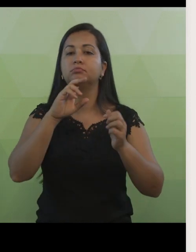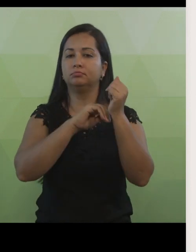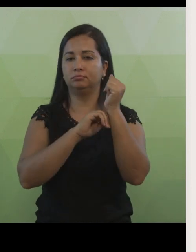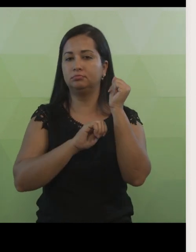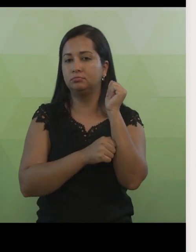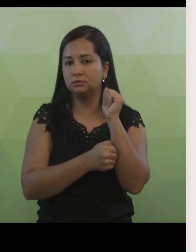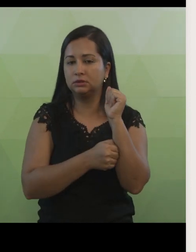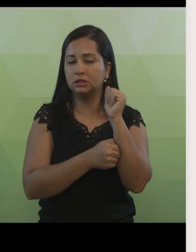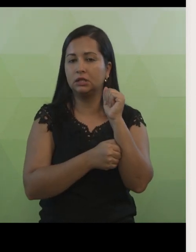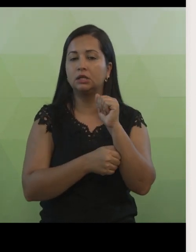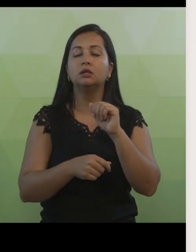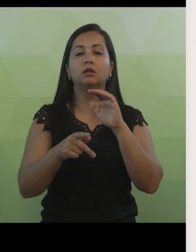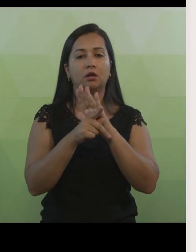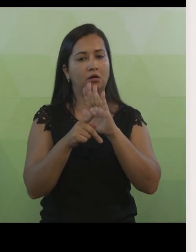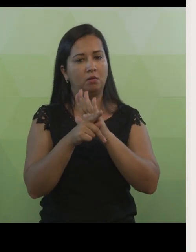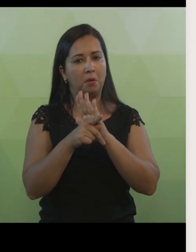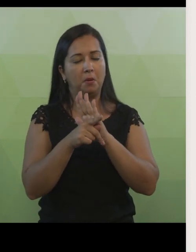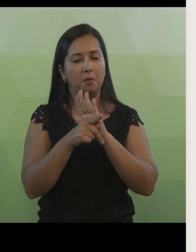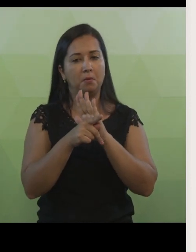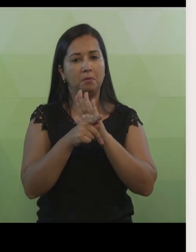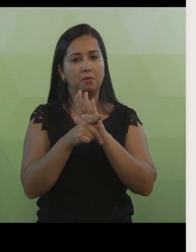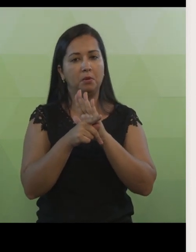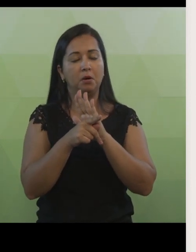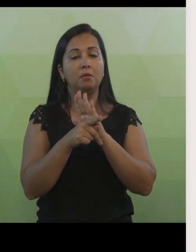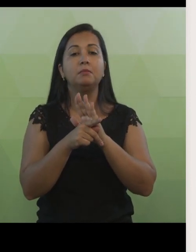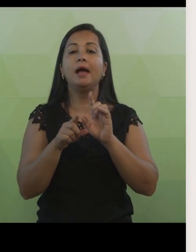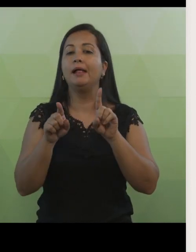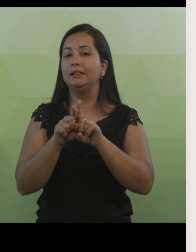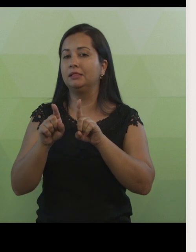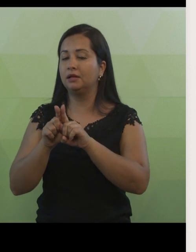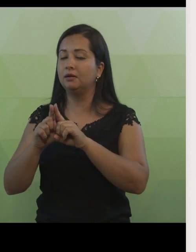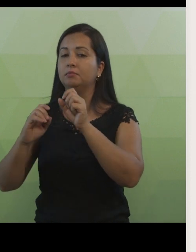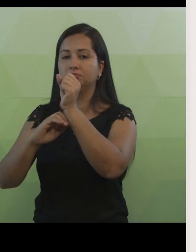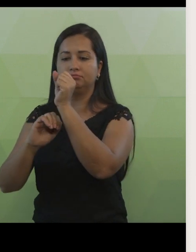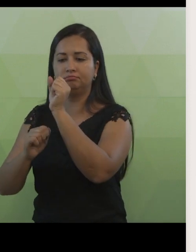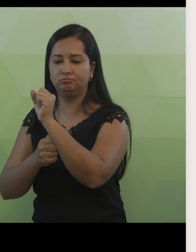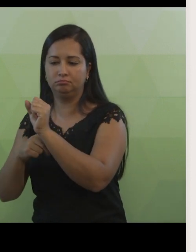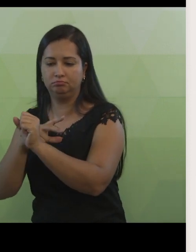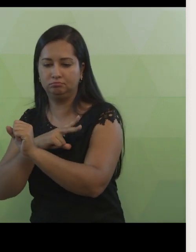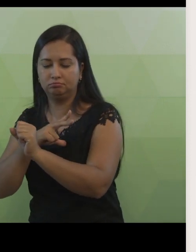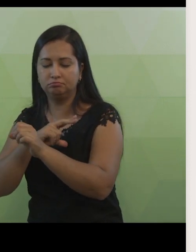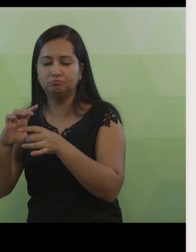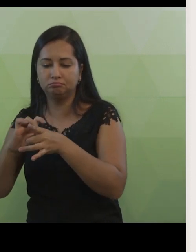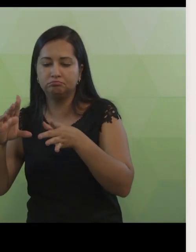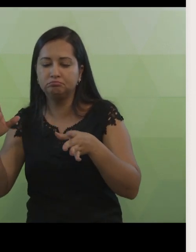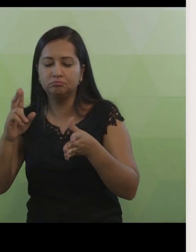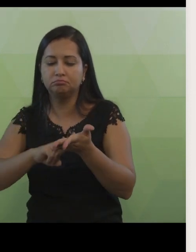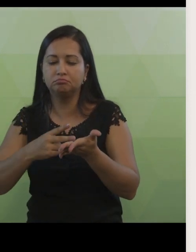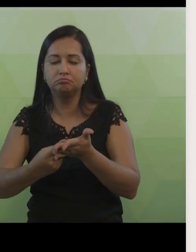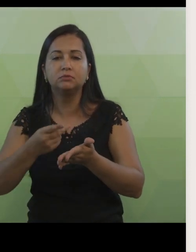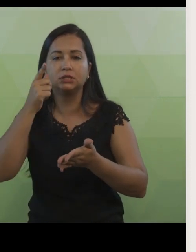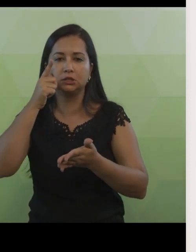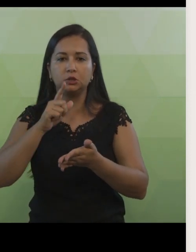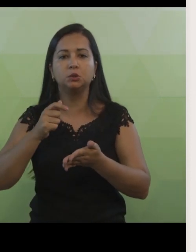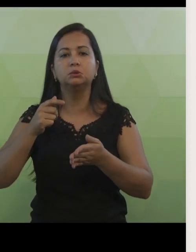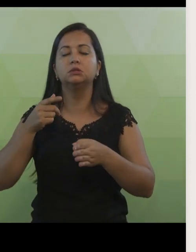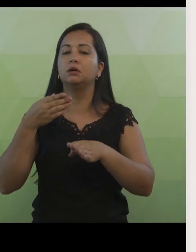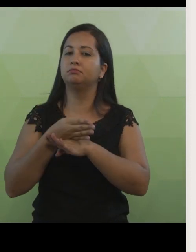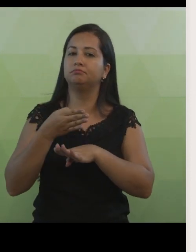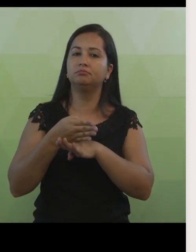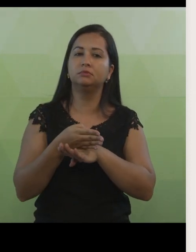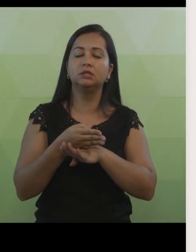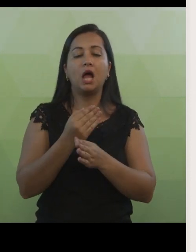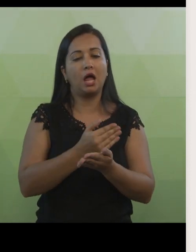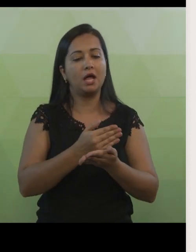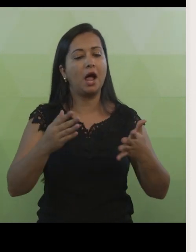a mensagem utilizando a chave pública do servidor e o servidor, por sua vez, descriptografa a mensagem utilizando sua chave privada. Após essa